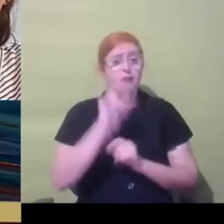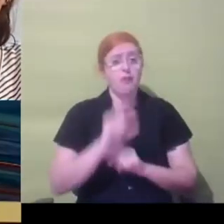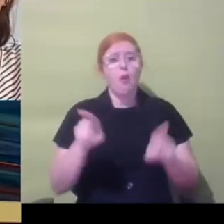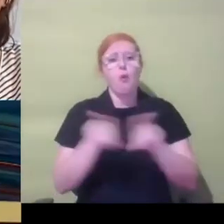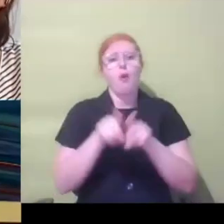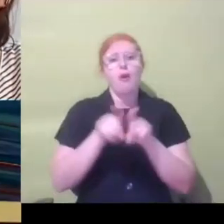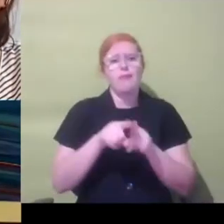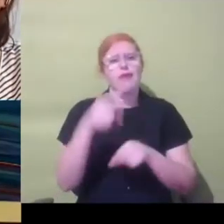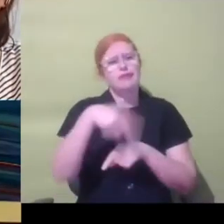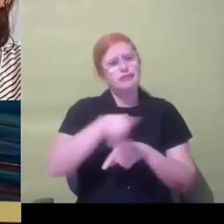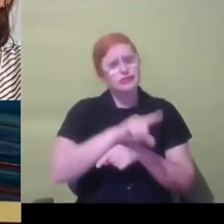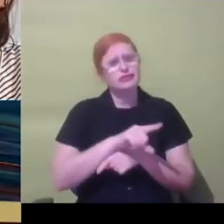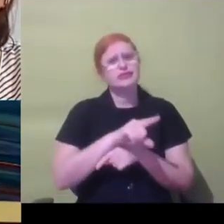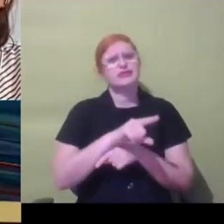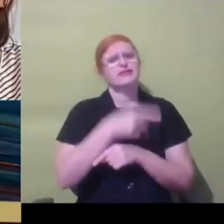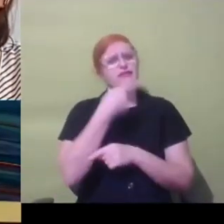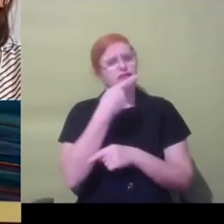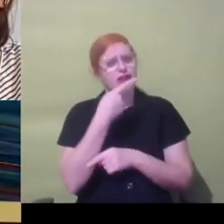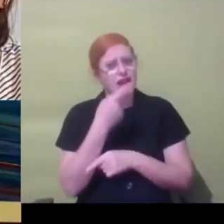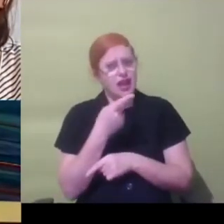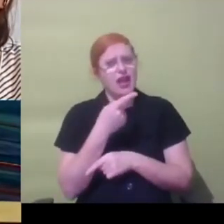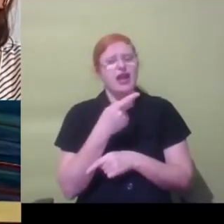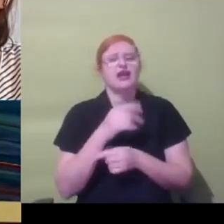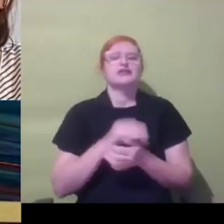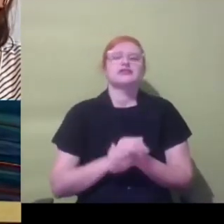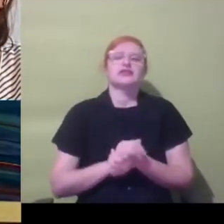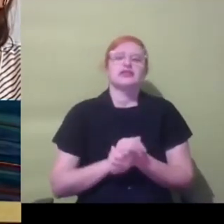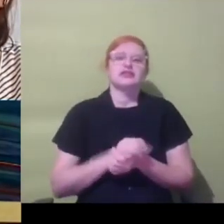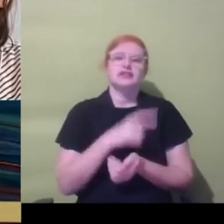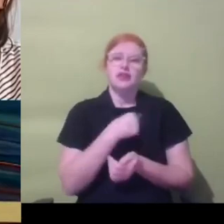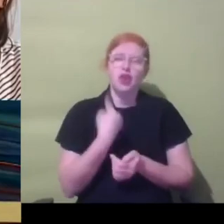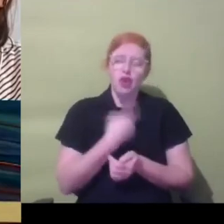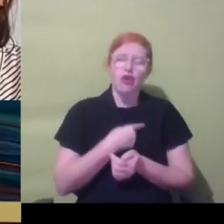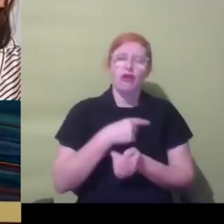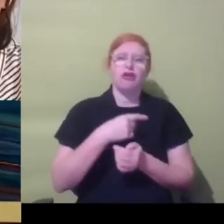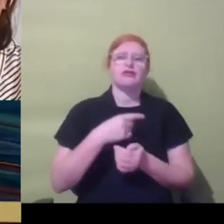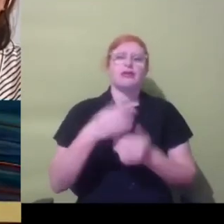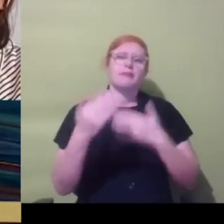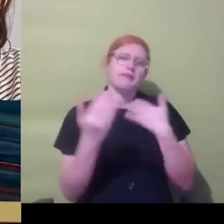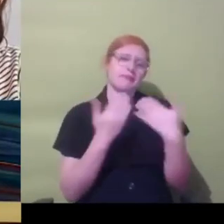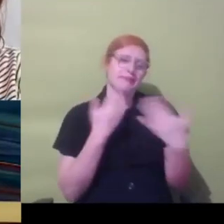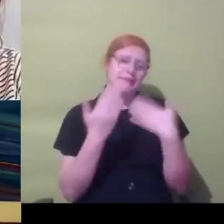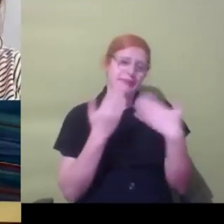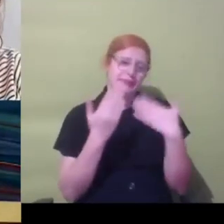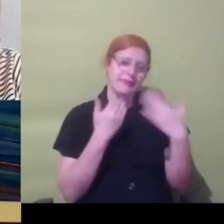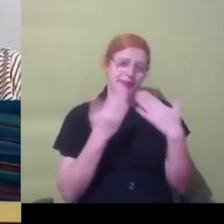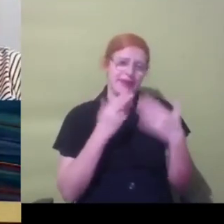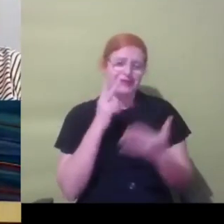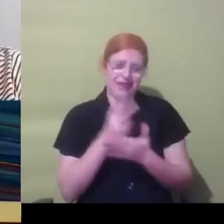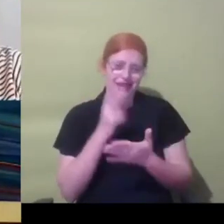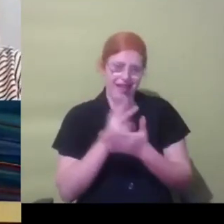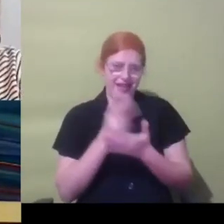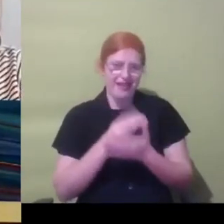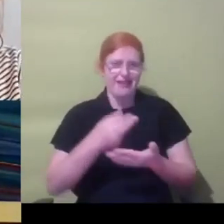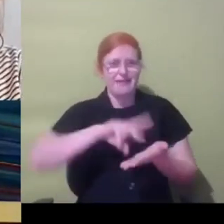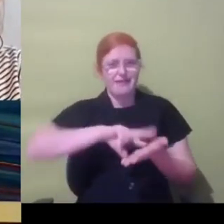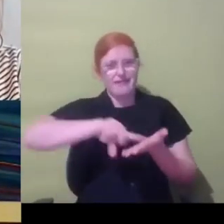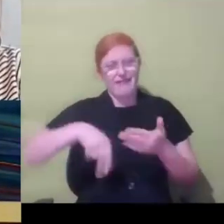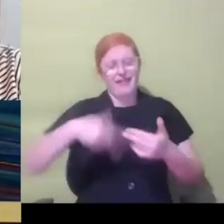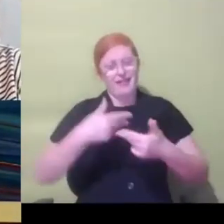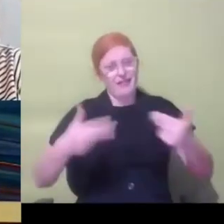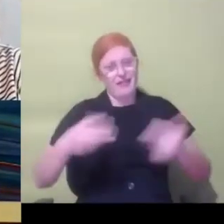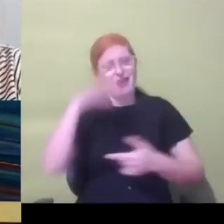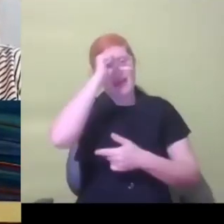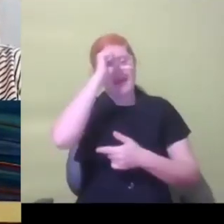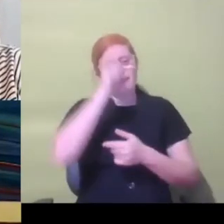que vocês comentaram. Eu sempre aprendo muito com vocês, né? A gente fica falando... a gente tá falando sempre de várias coisas, mas eu sempre